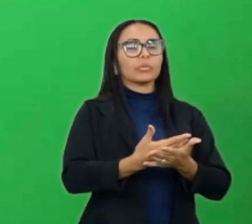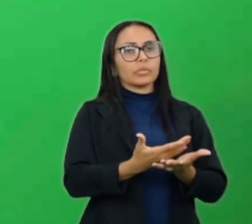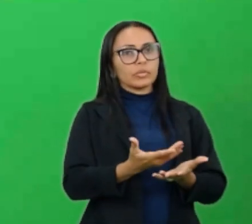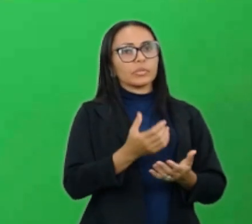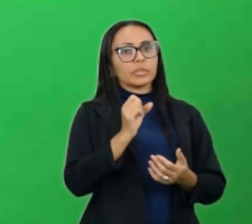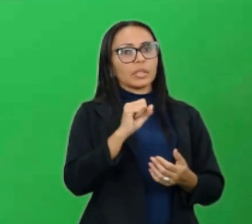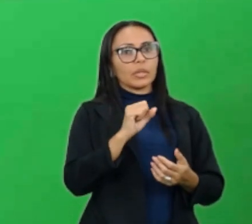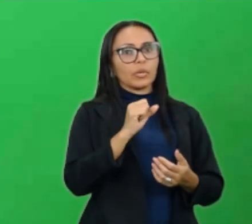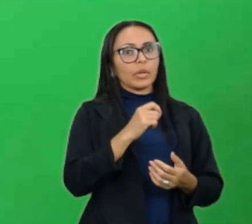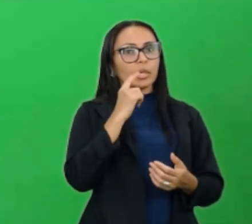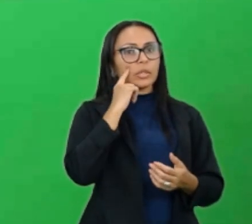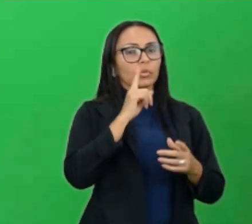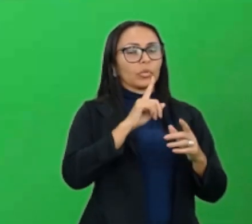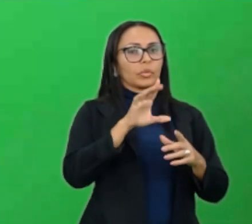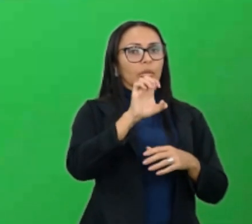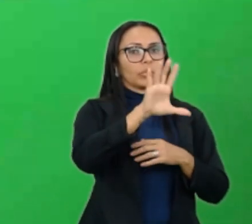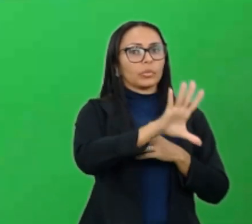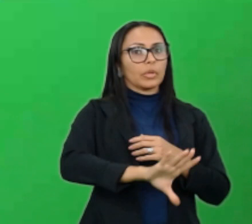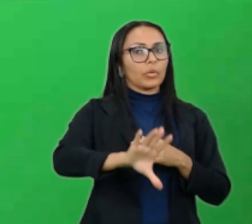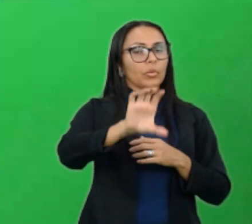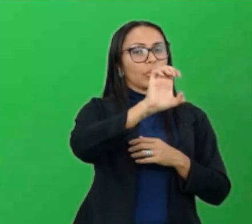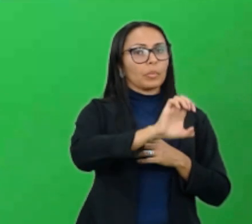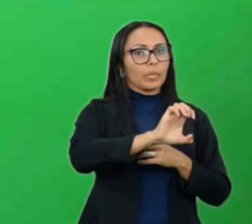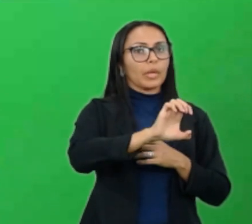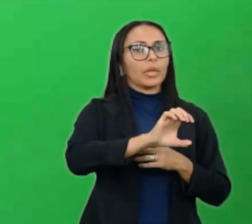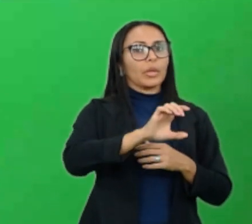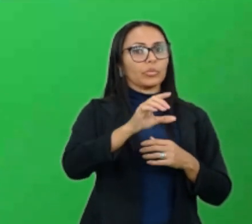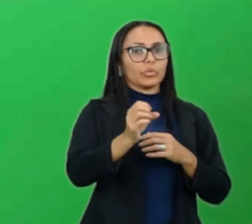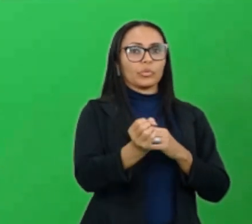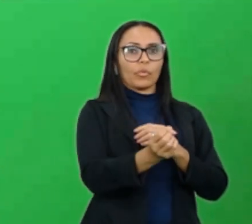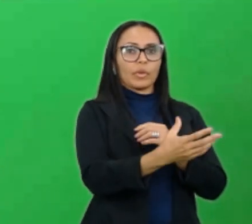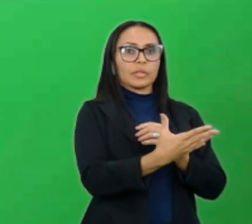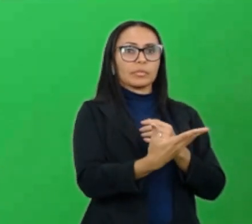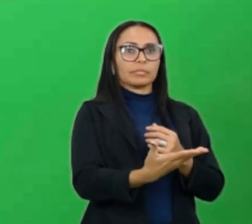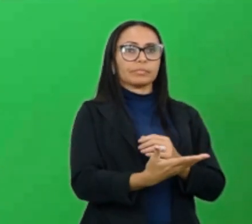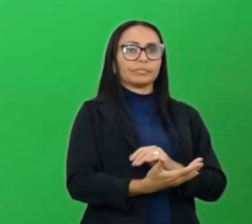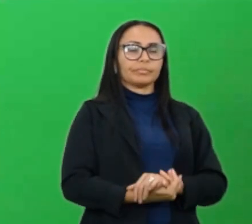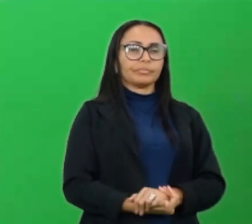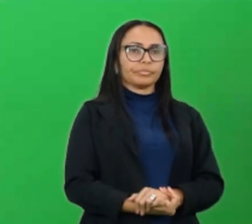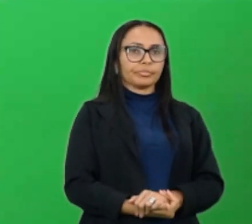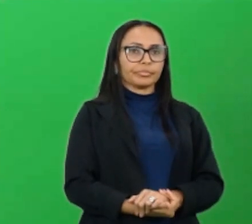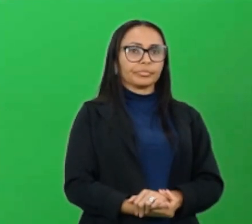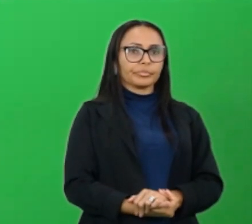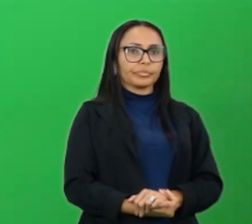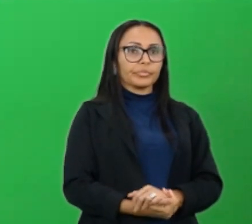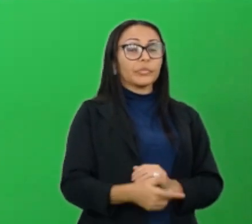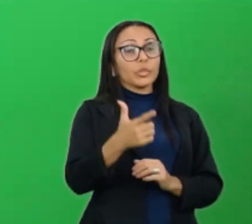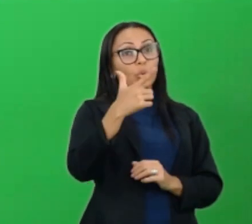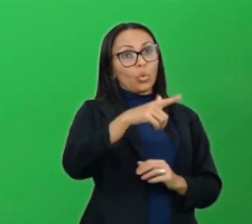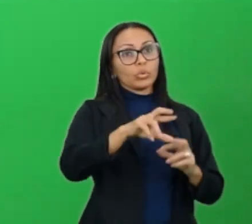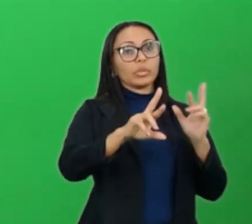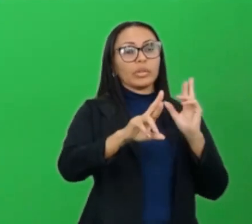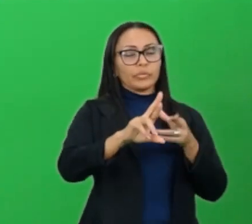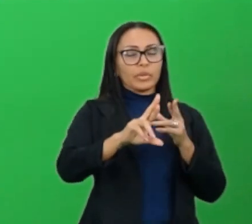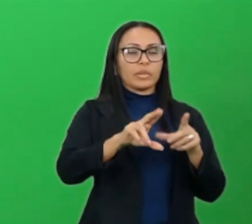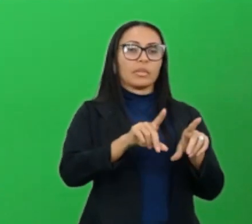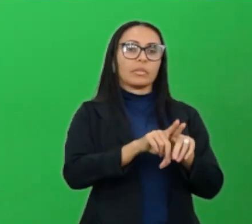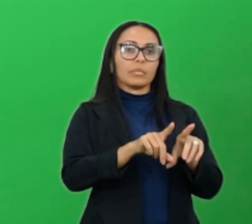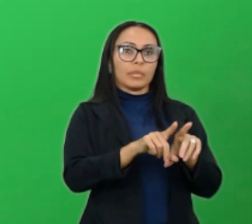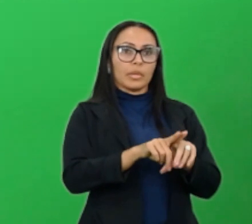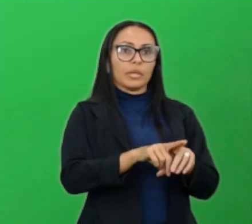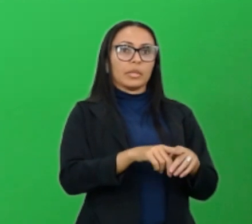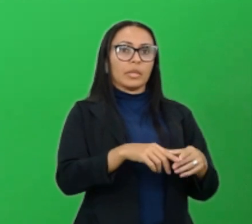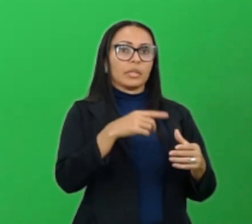europeu de inovação. Bom, uma outra referência de indicadores de inovação são os utilizados